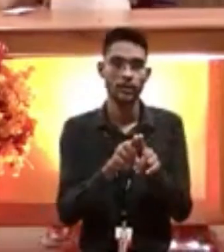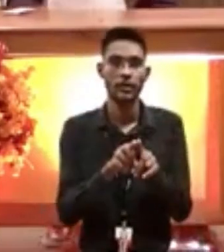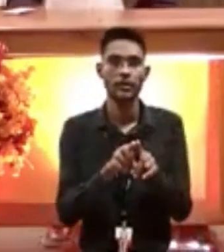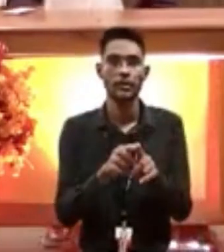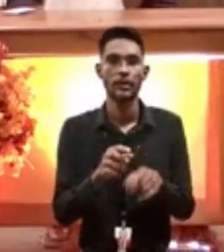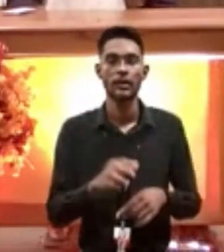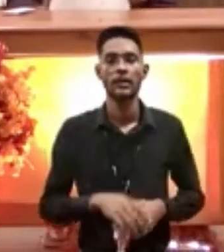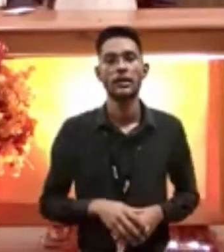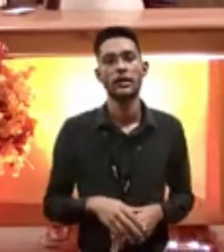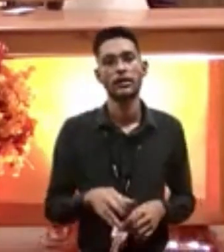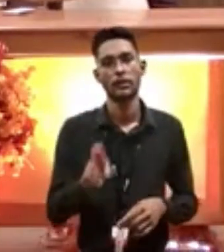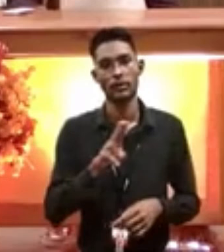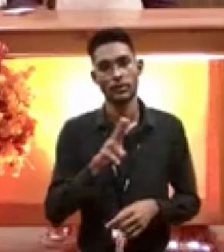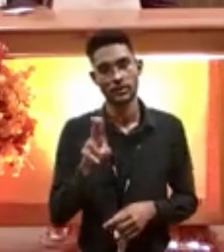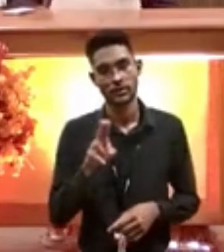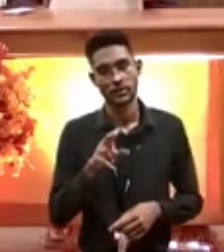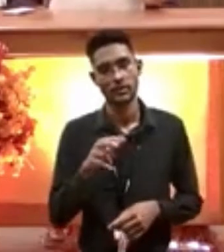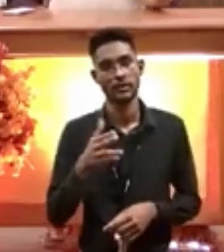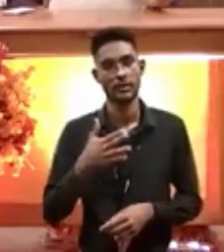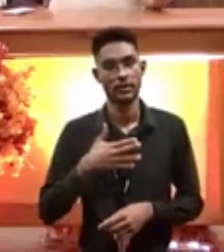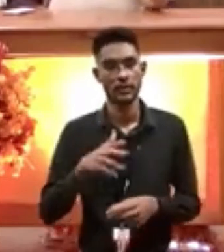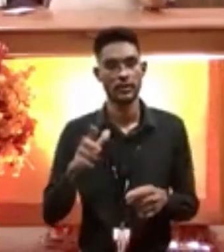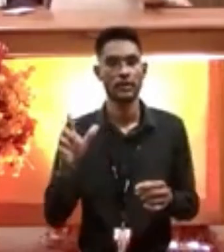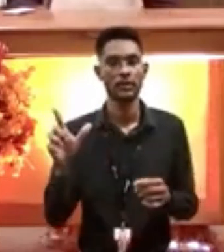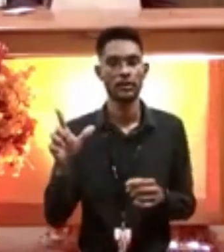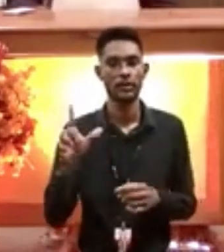loja, MS Moda, quem conhece?